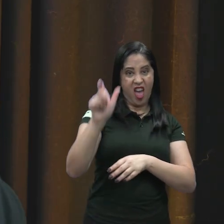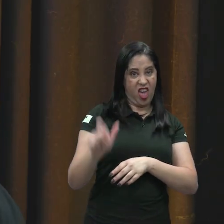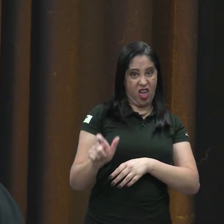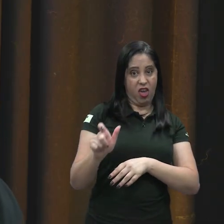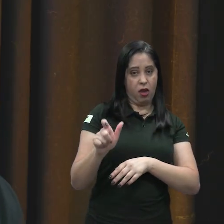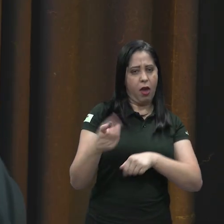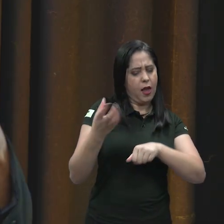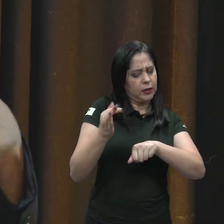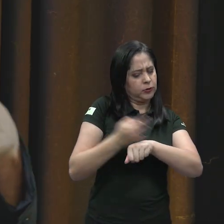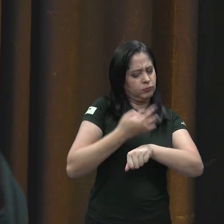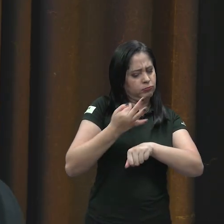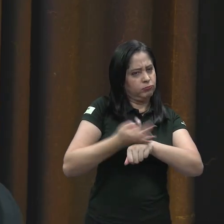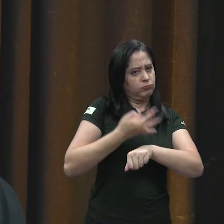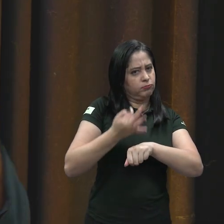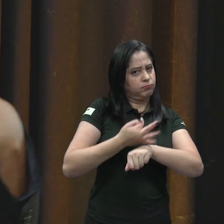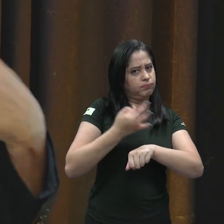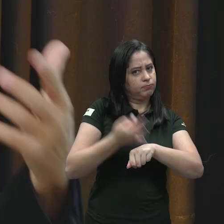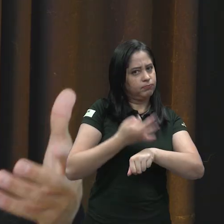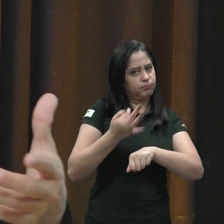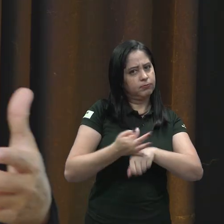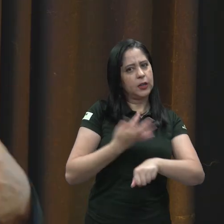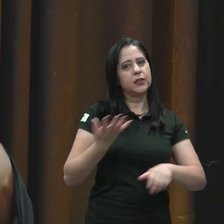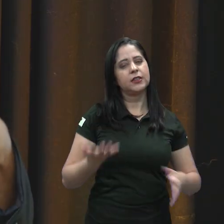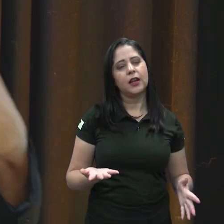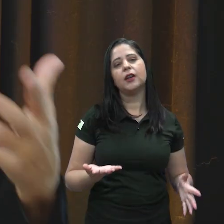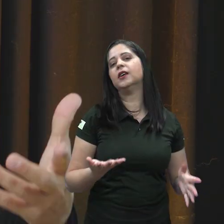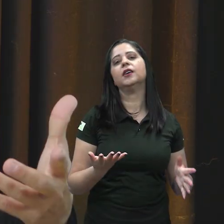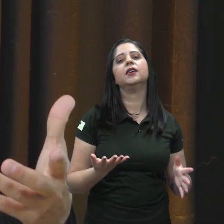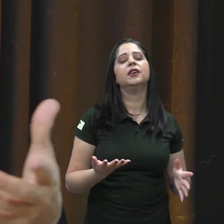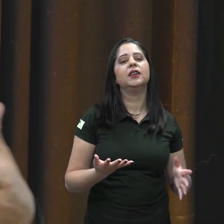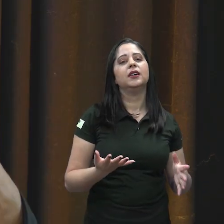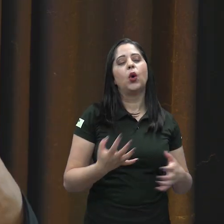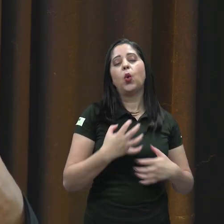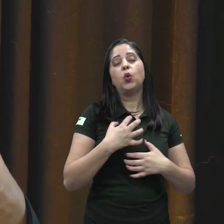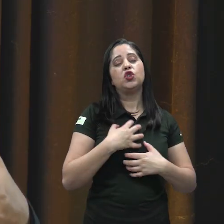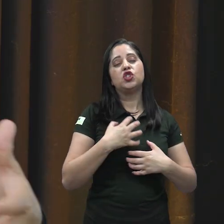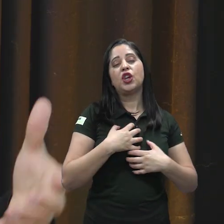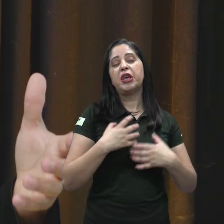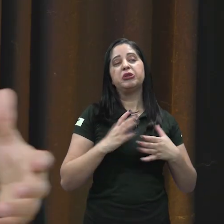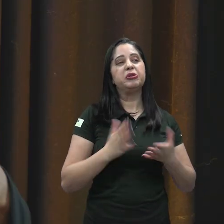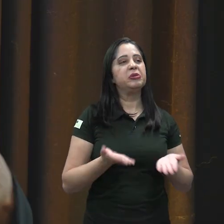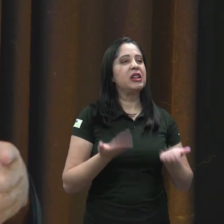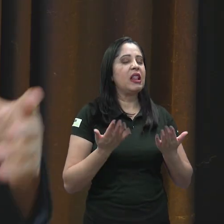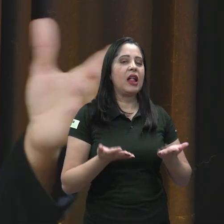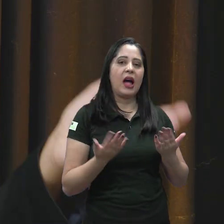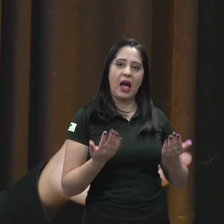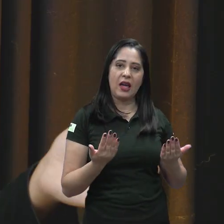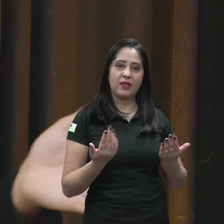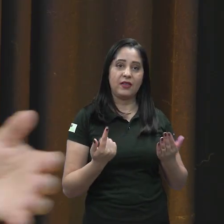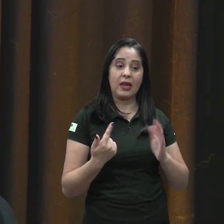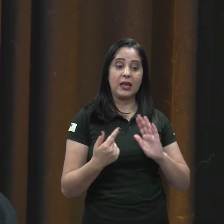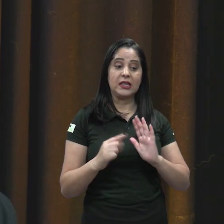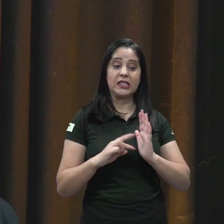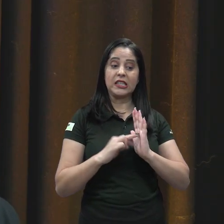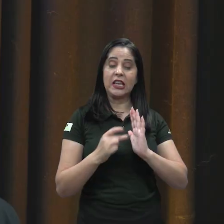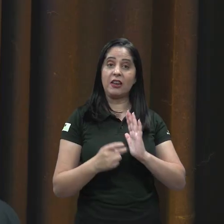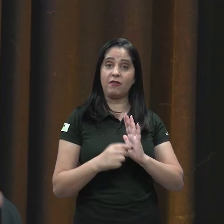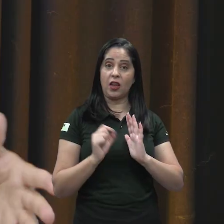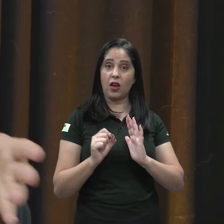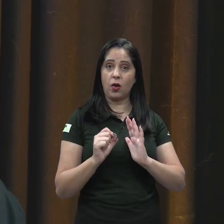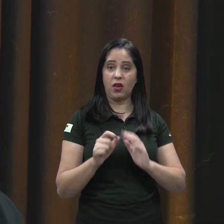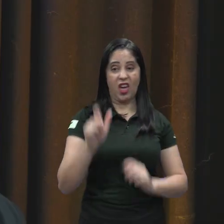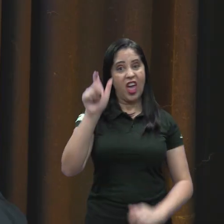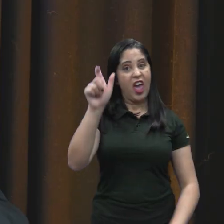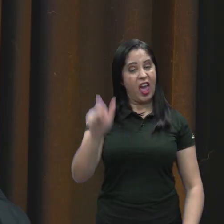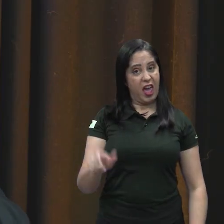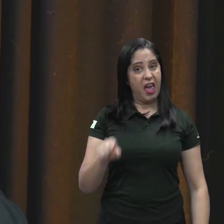né? Uma coisa mais à vontade, né, dessa criação. E isso mostra para a empresa que ele realmente é